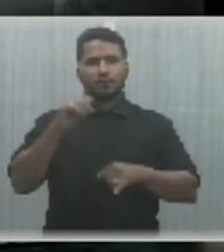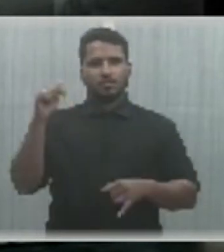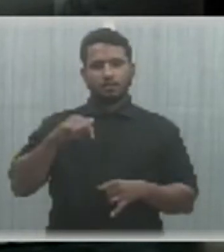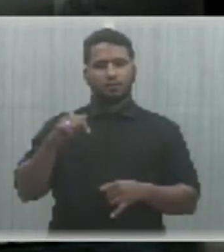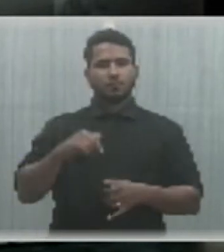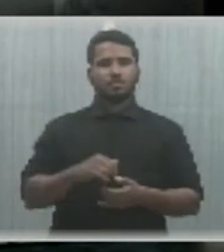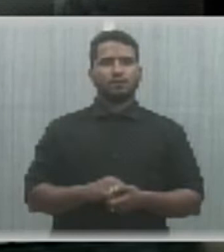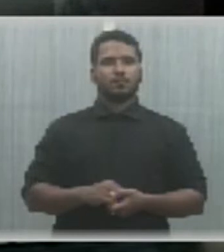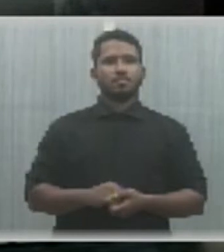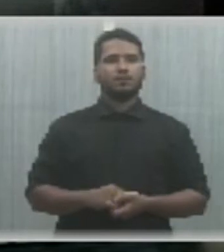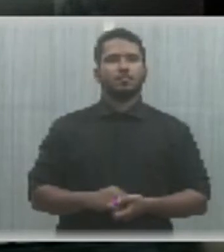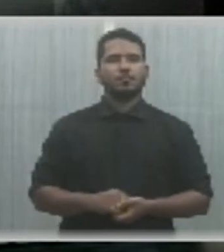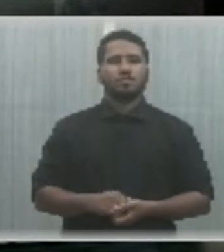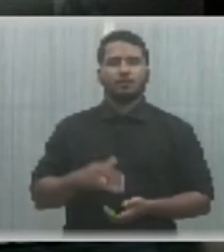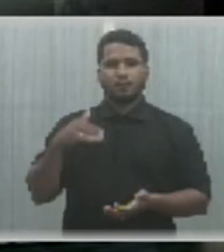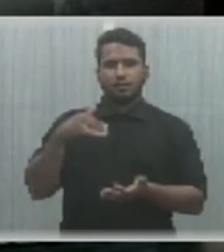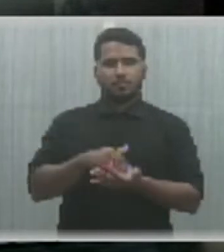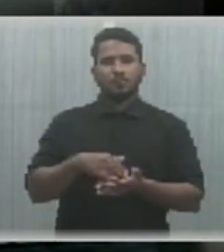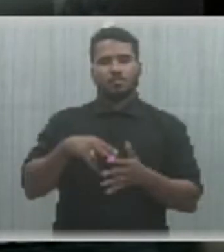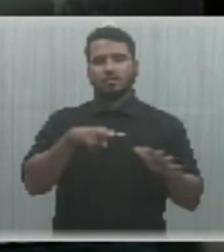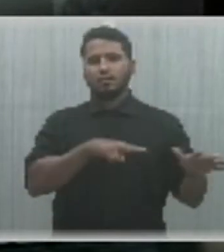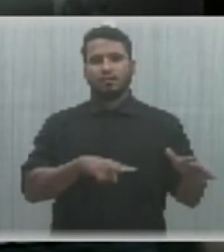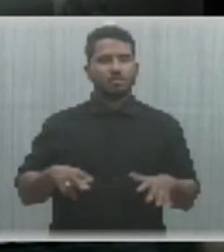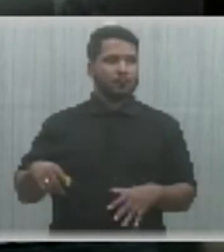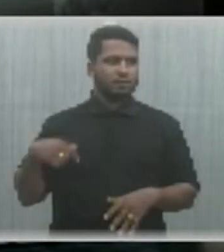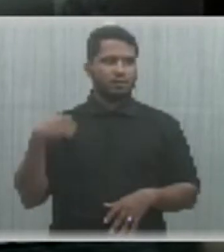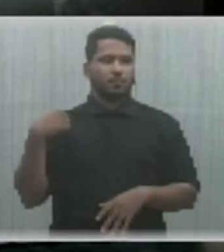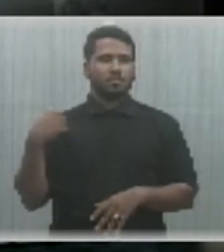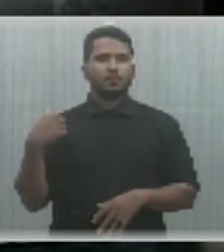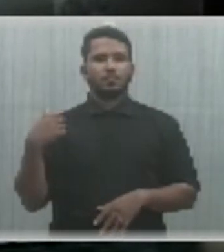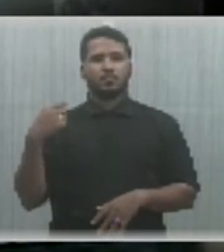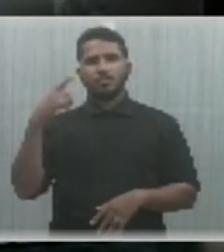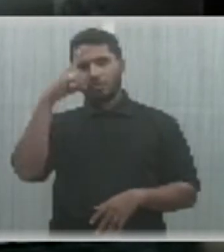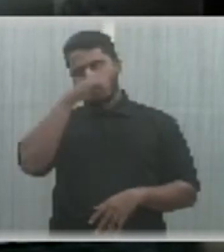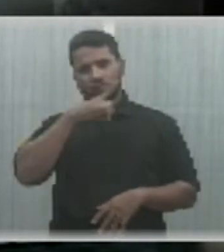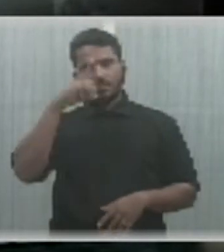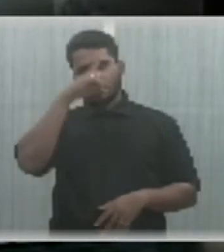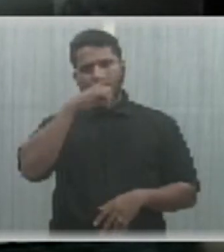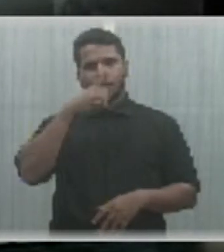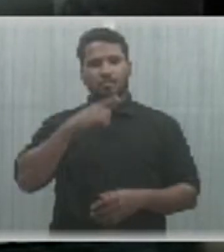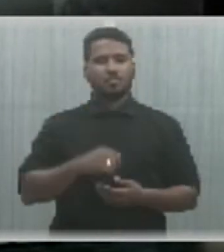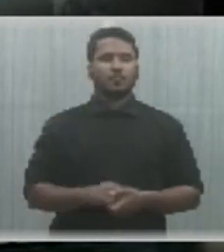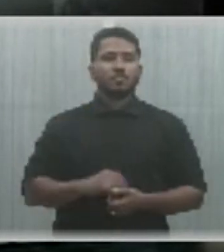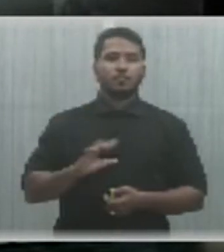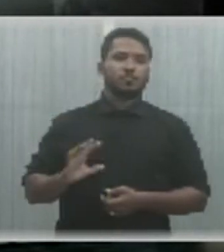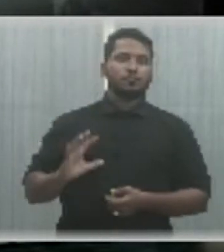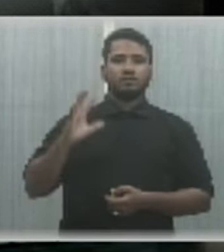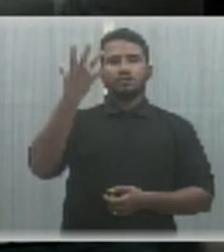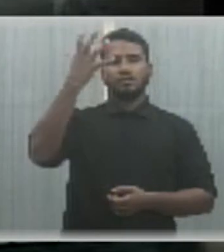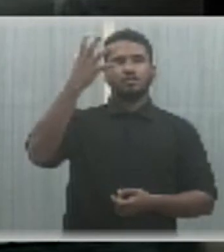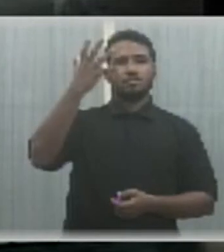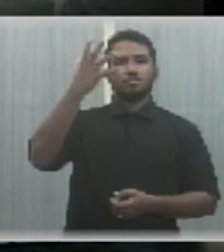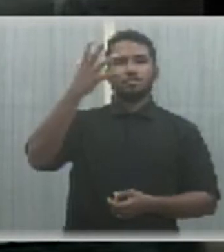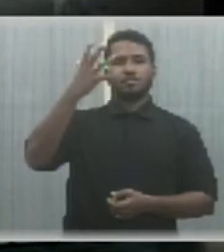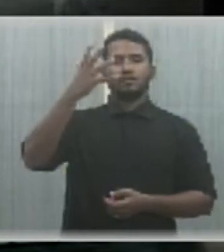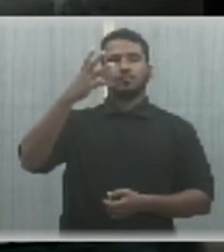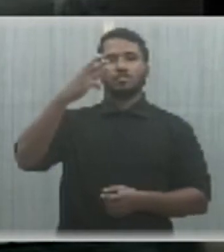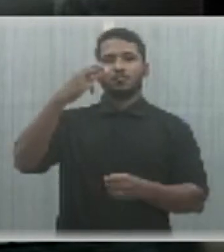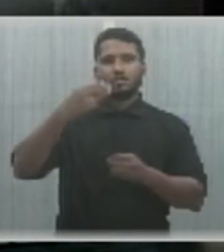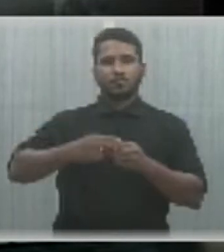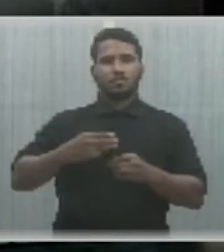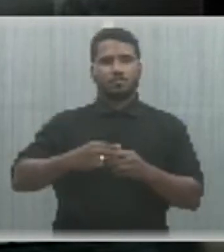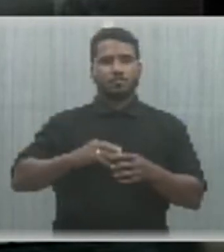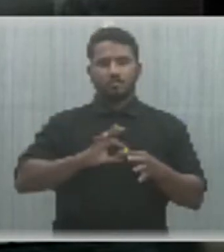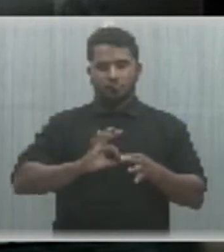aqui que no último final de semana, mais precisamente no domingo, aconteceu ali no município